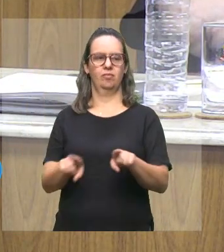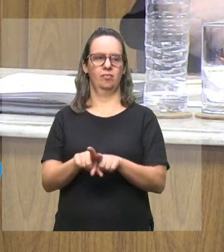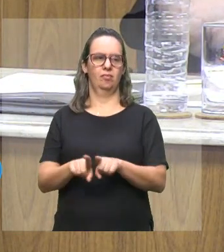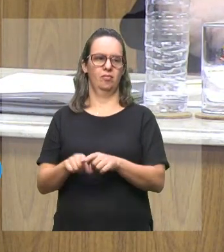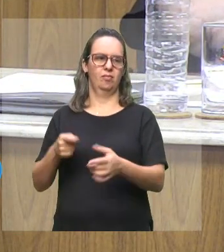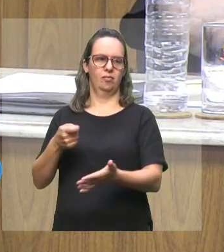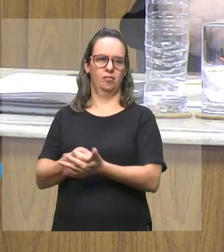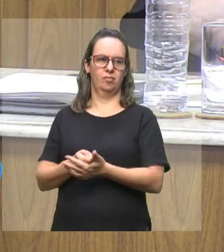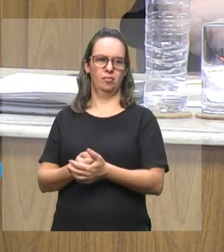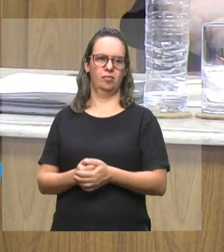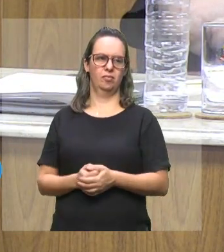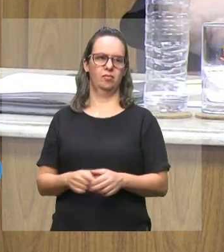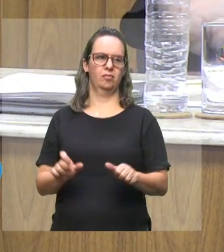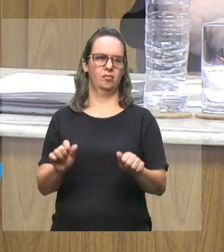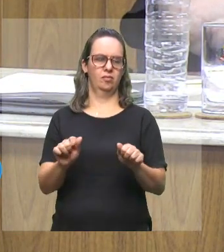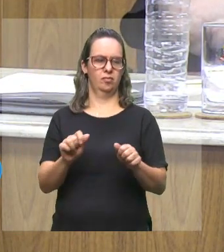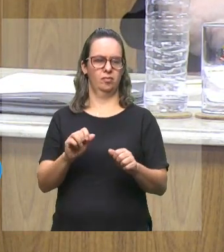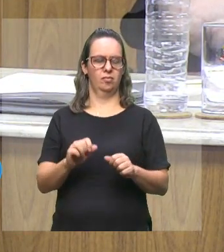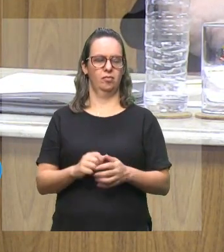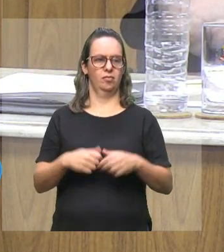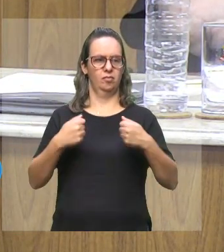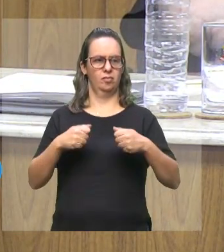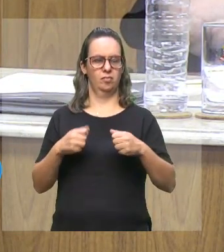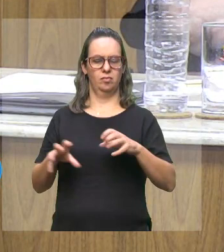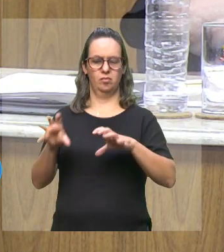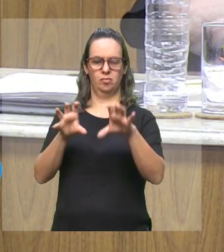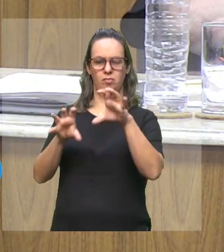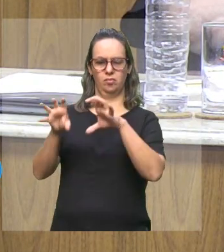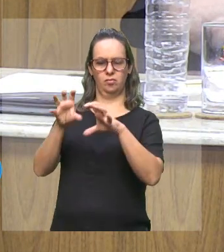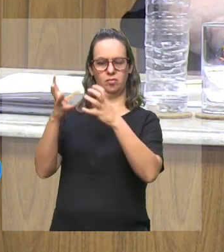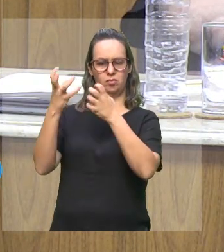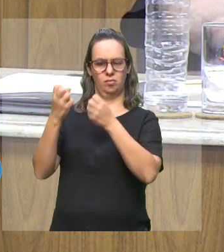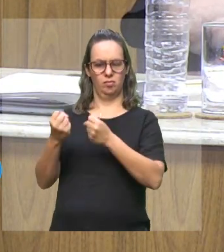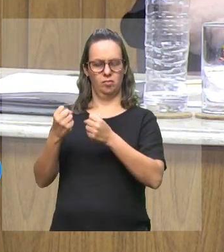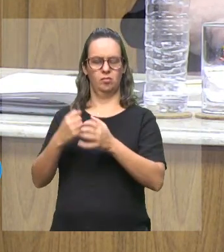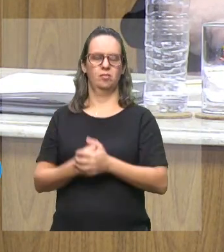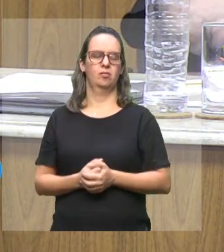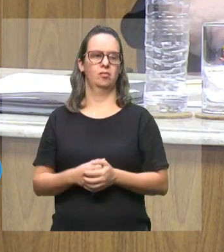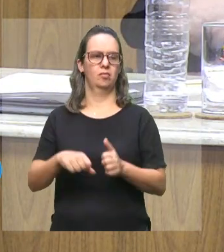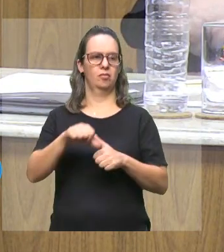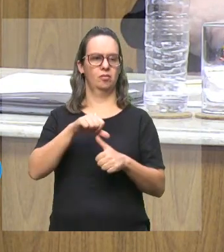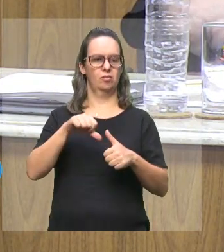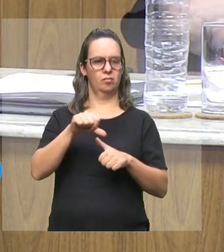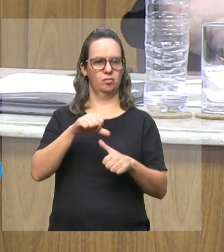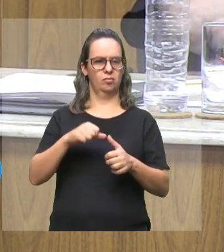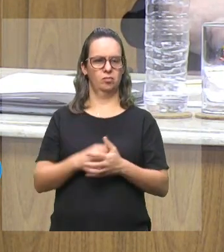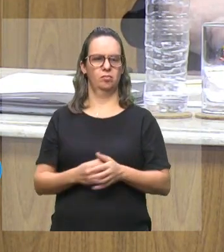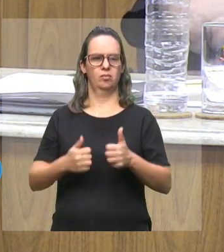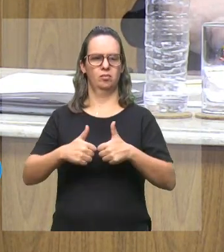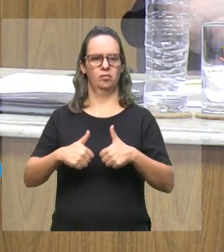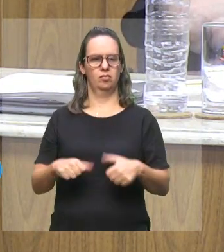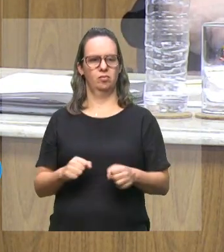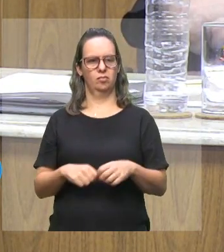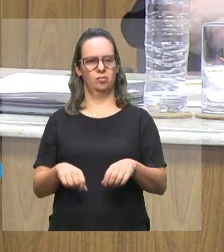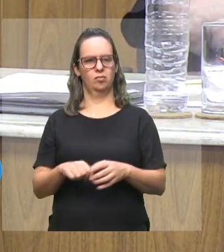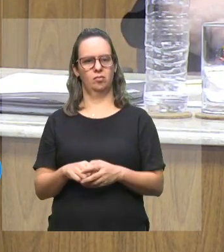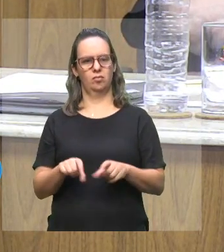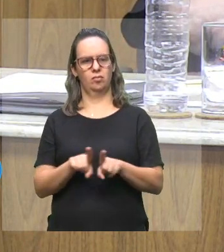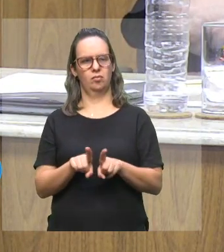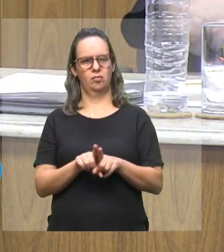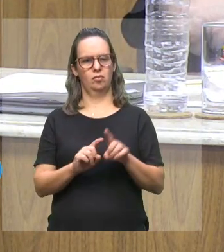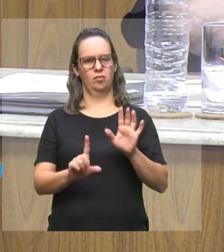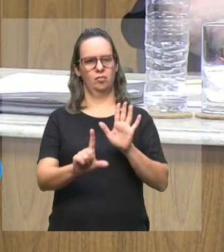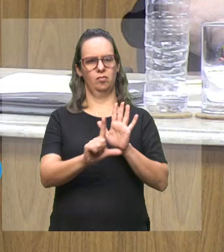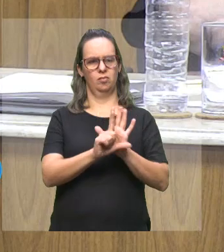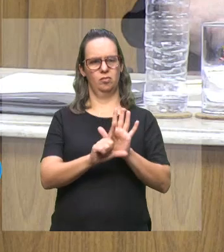nos adequar a essas mudanças, a essas modificações, para estarmos de acordo com a